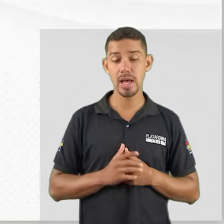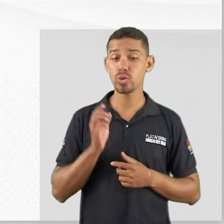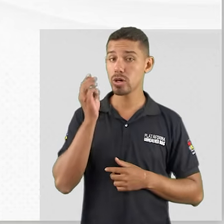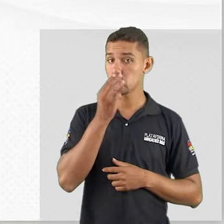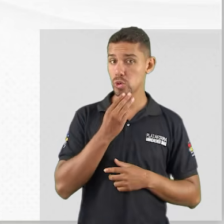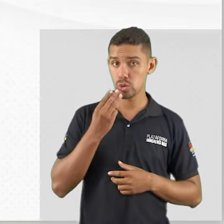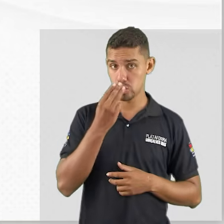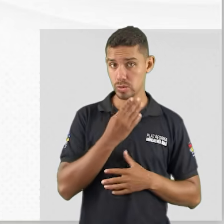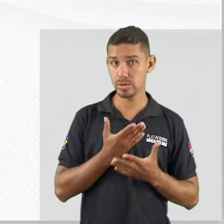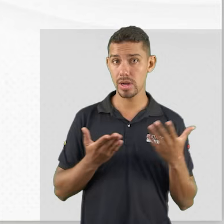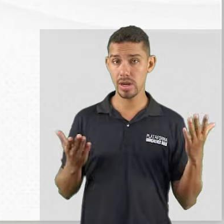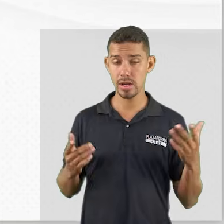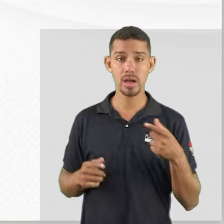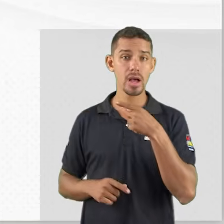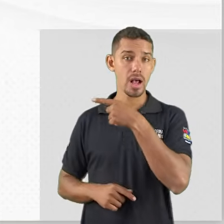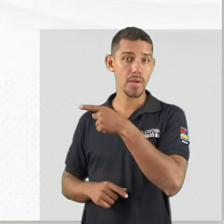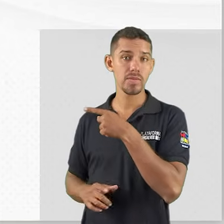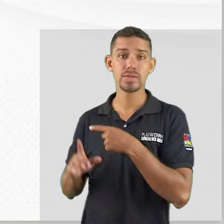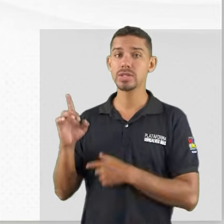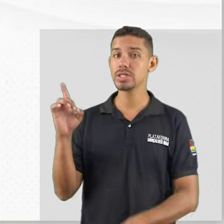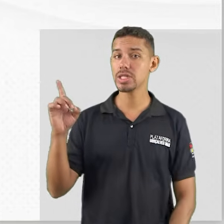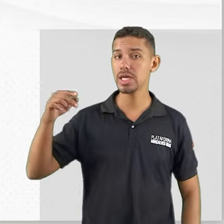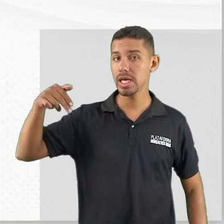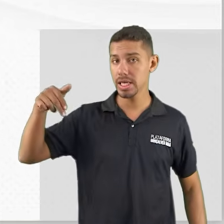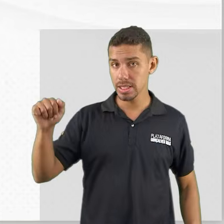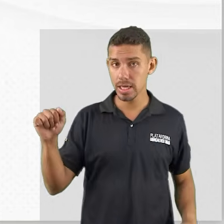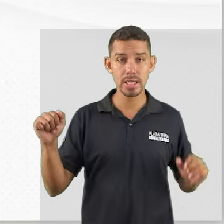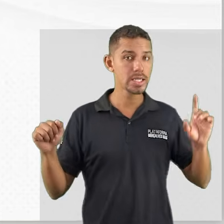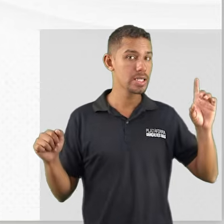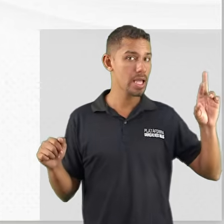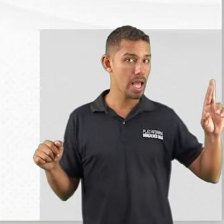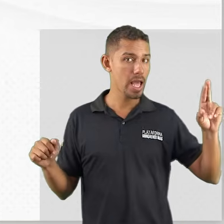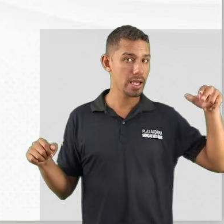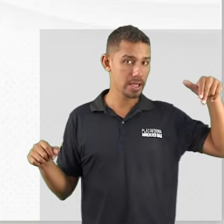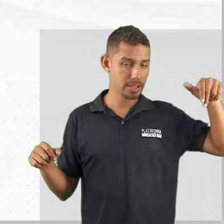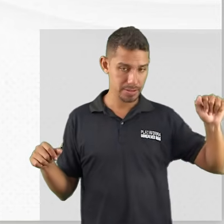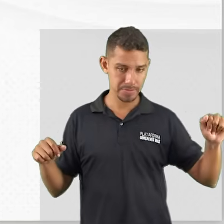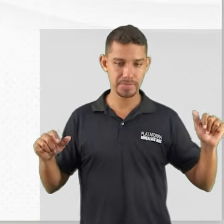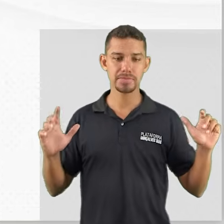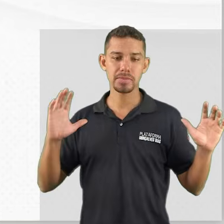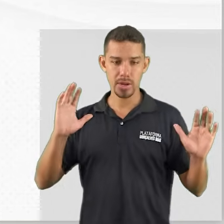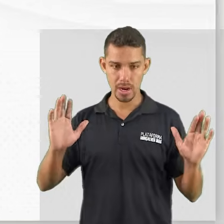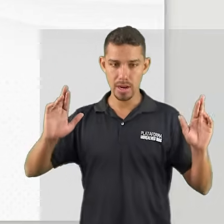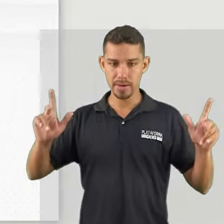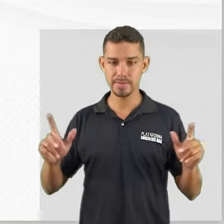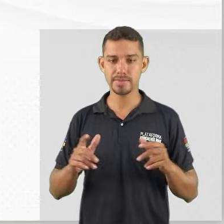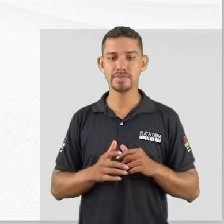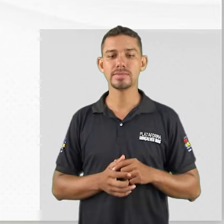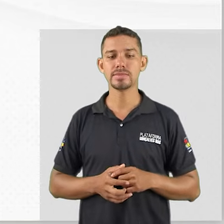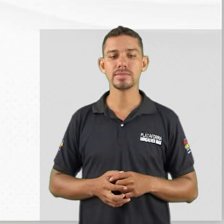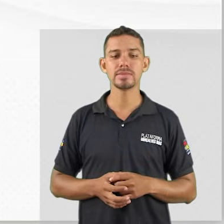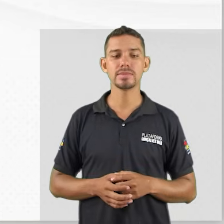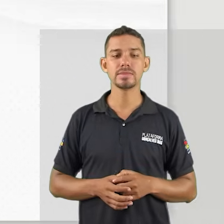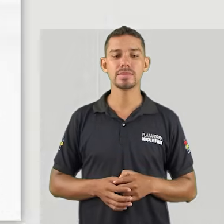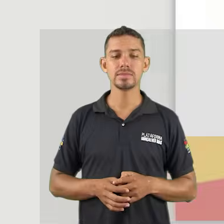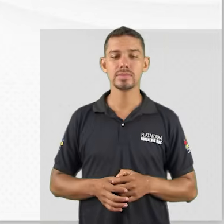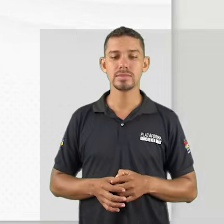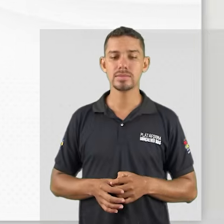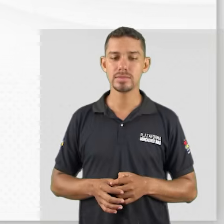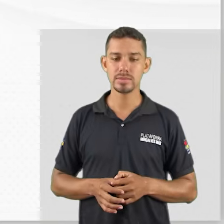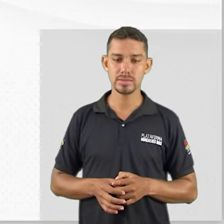tá? No DNA é a desoxirribose e no RNA é a ribose. A outra diferença, pessoal, é